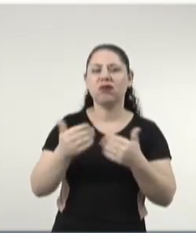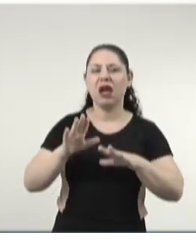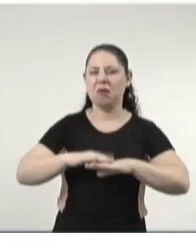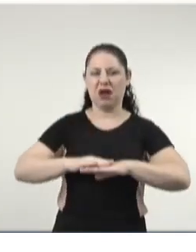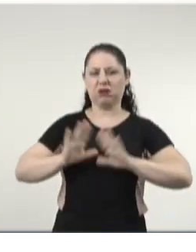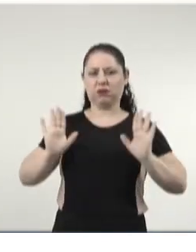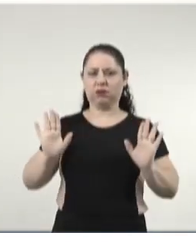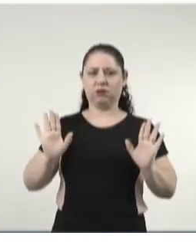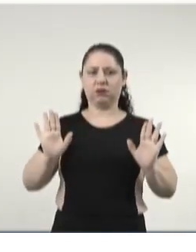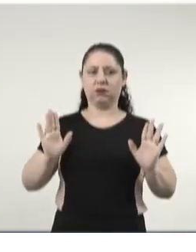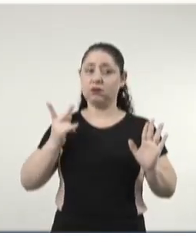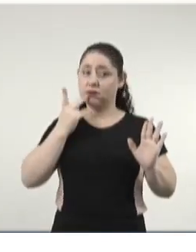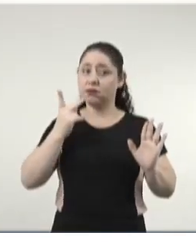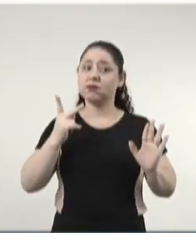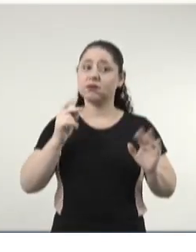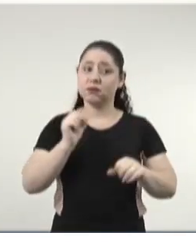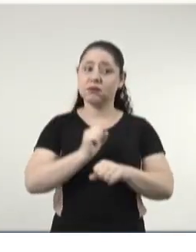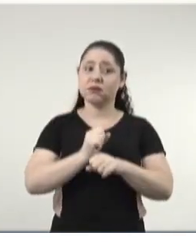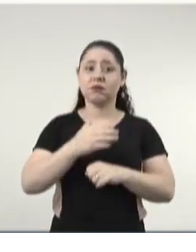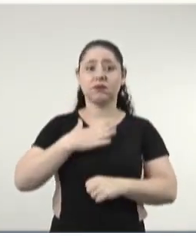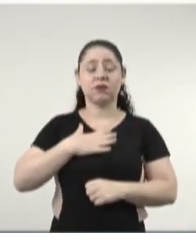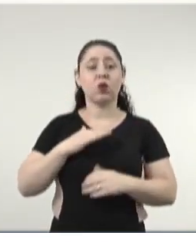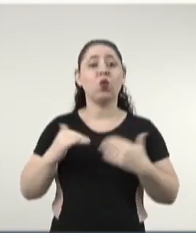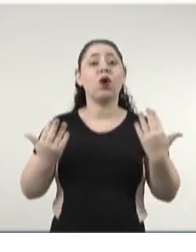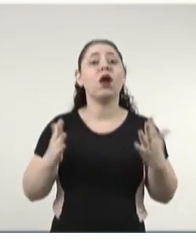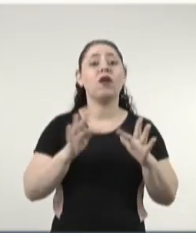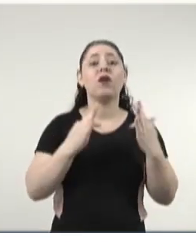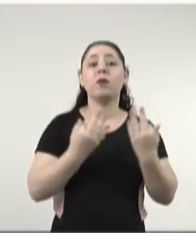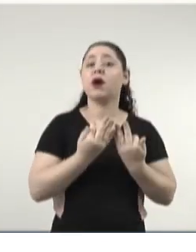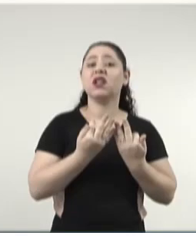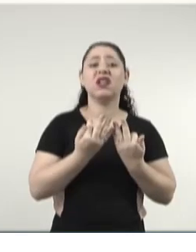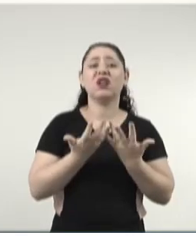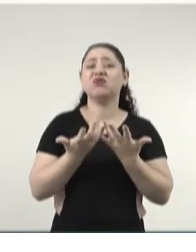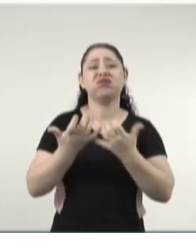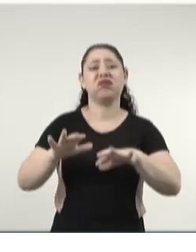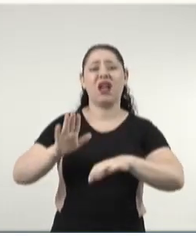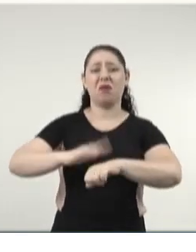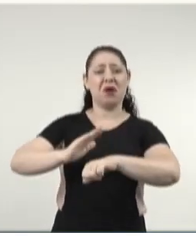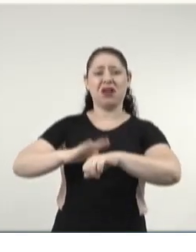né? Mas vou contar um pouquinho de mim quando a família não quer mais.